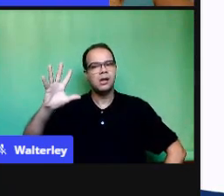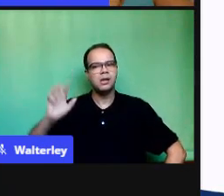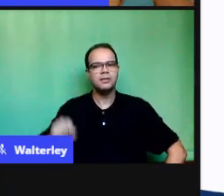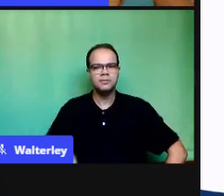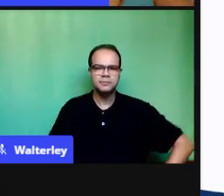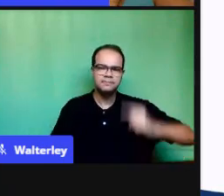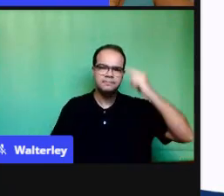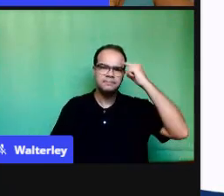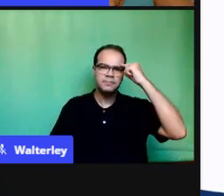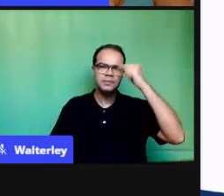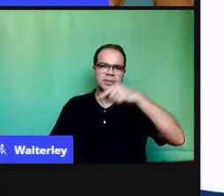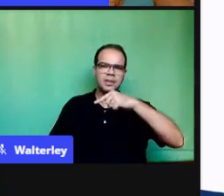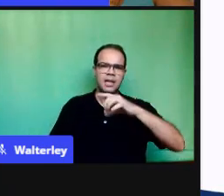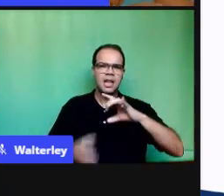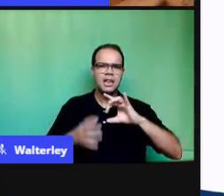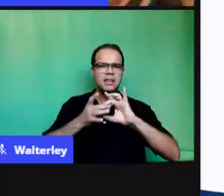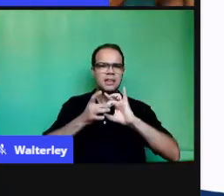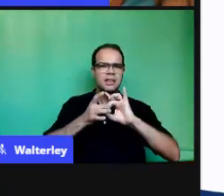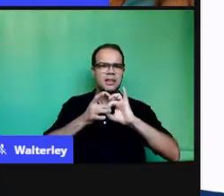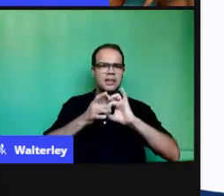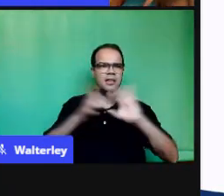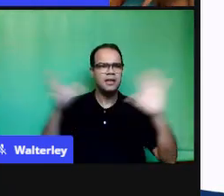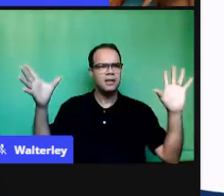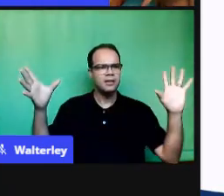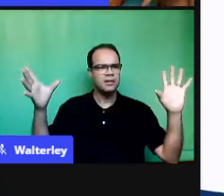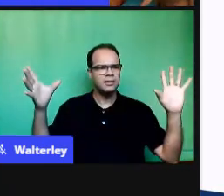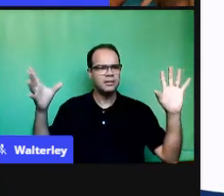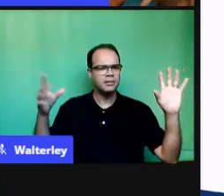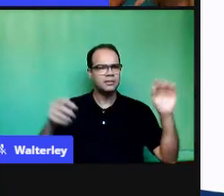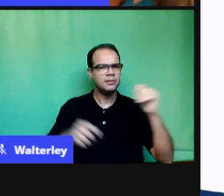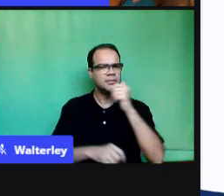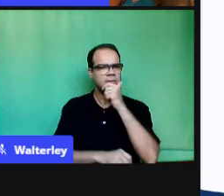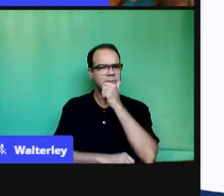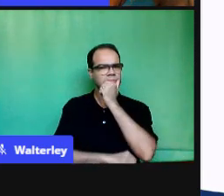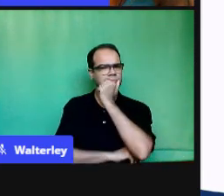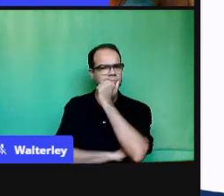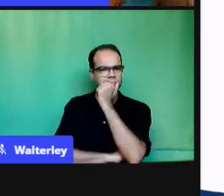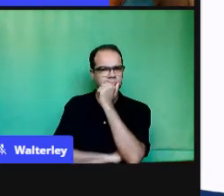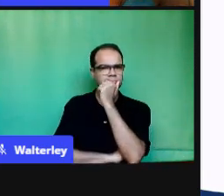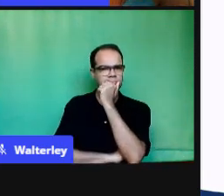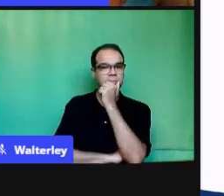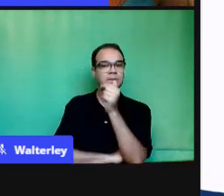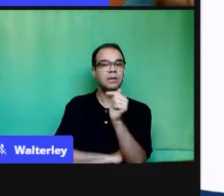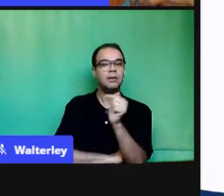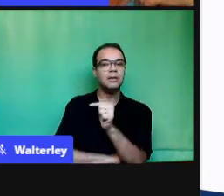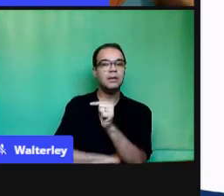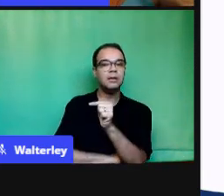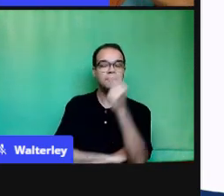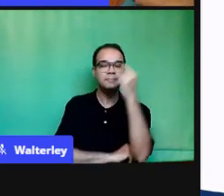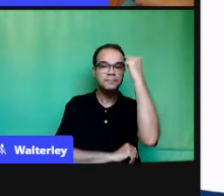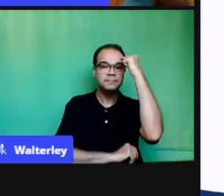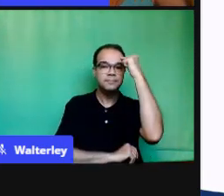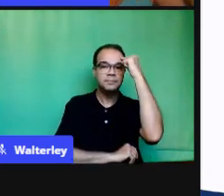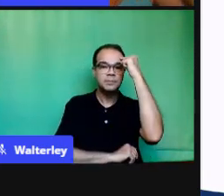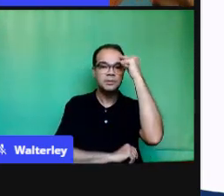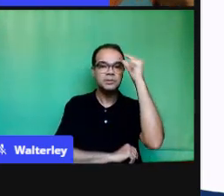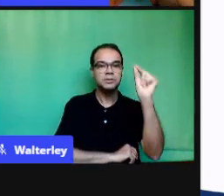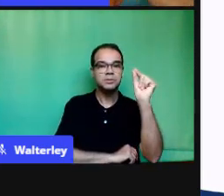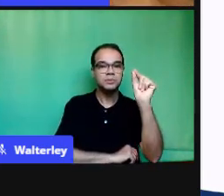expressão de que a gente deveria deixar esses animais completamente sem a